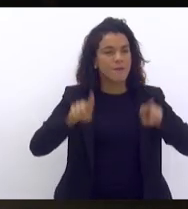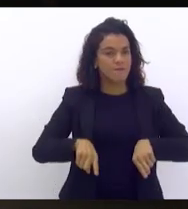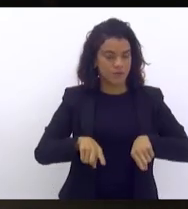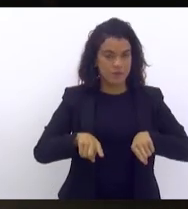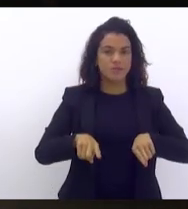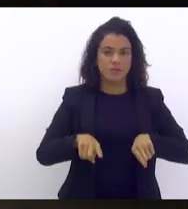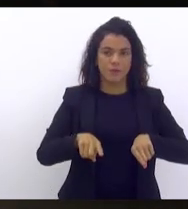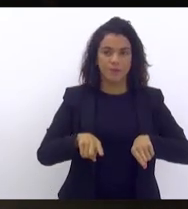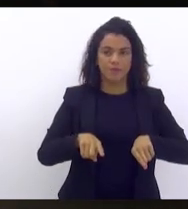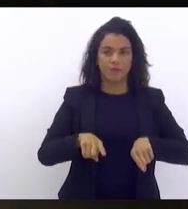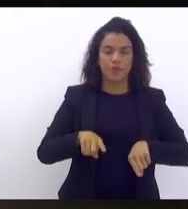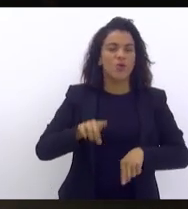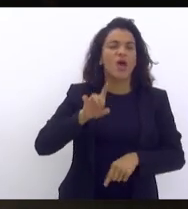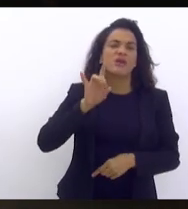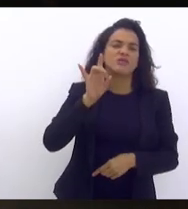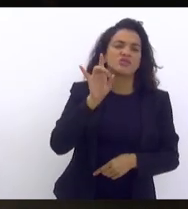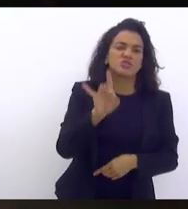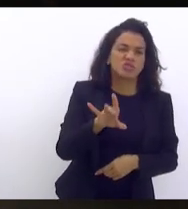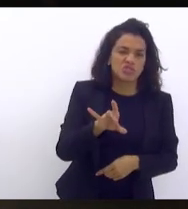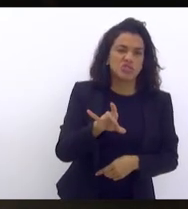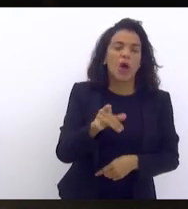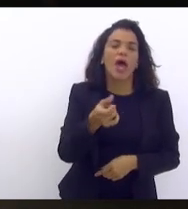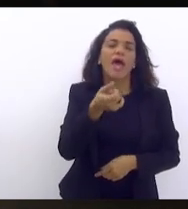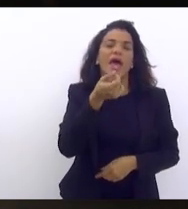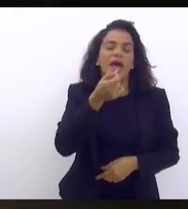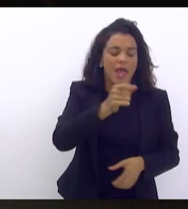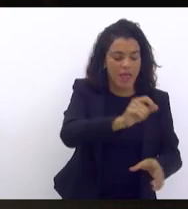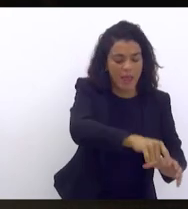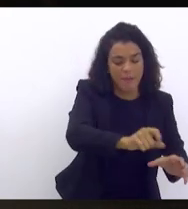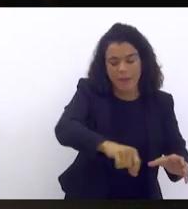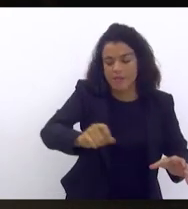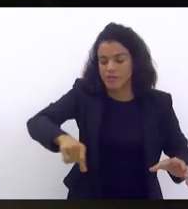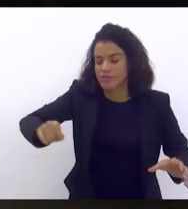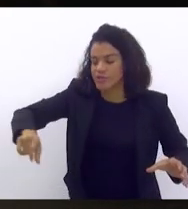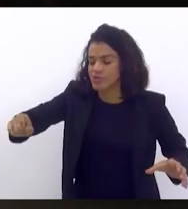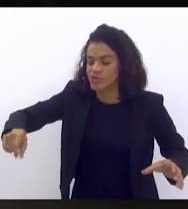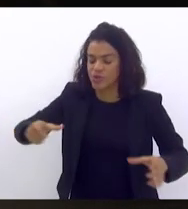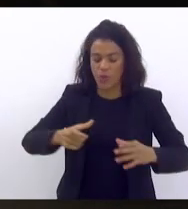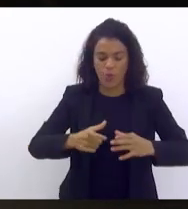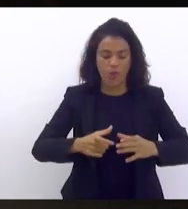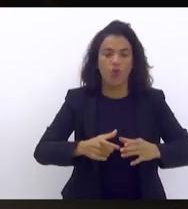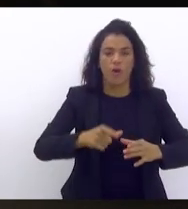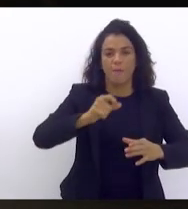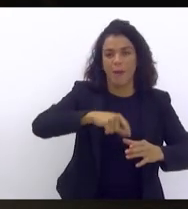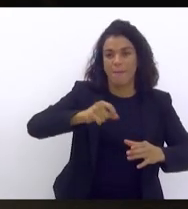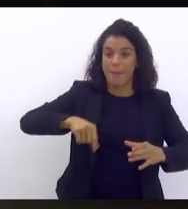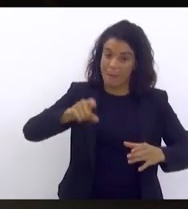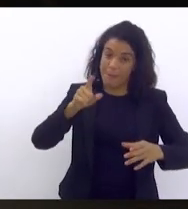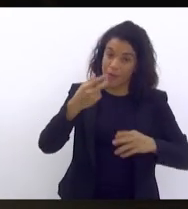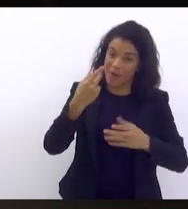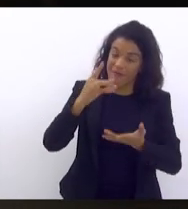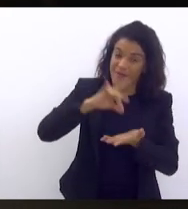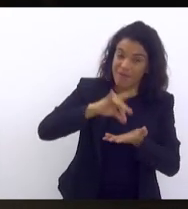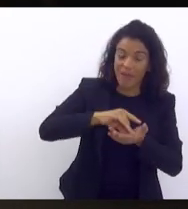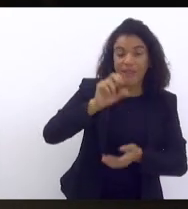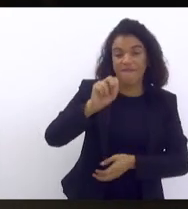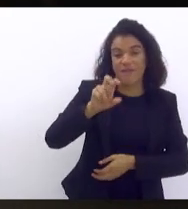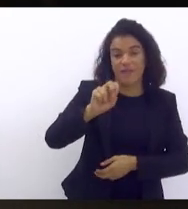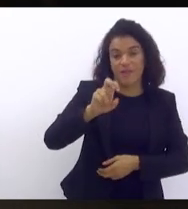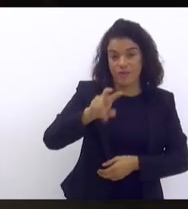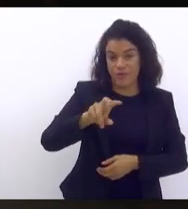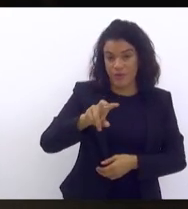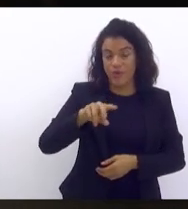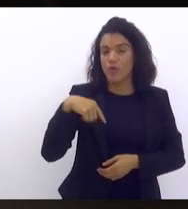que não é só colocar remedinho no ralo, na realidade é veneno. O nosso trabalho